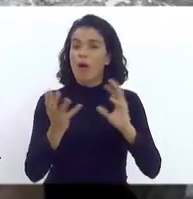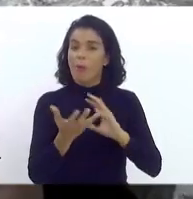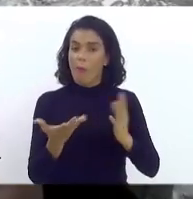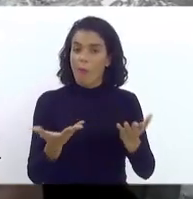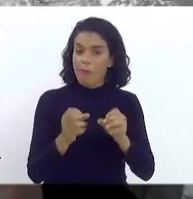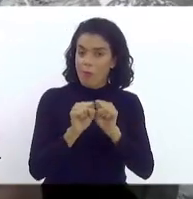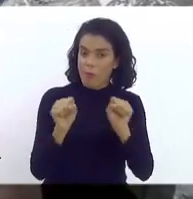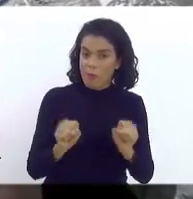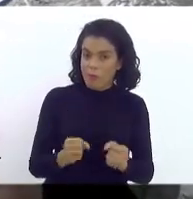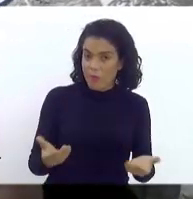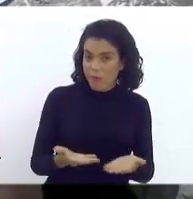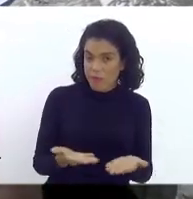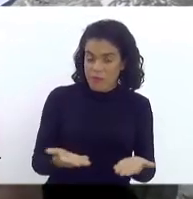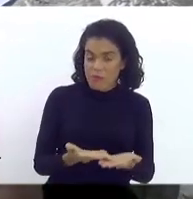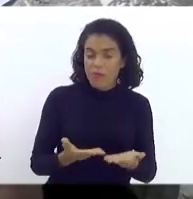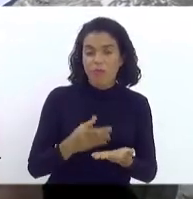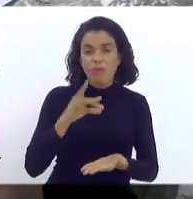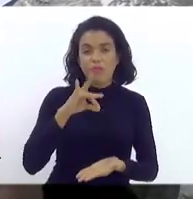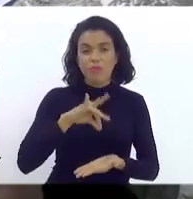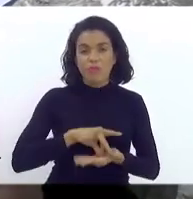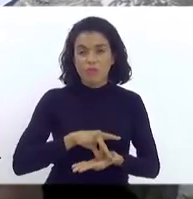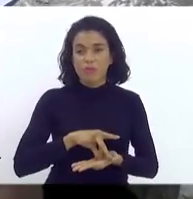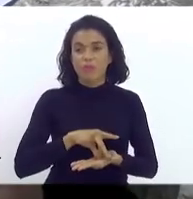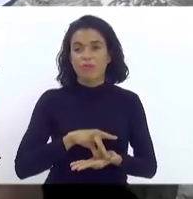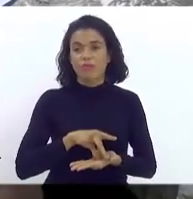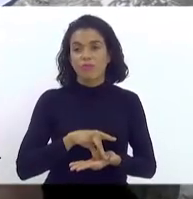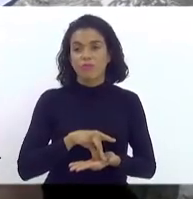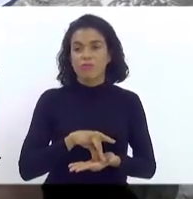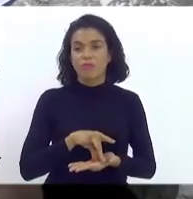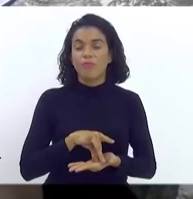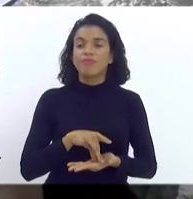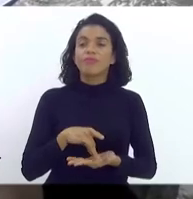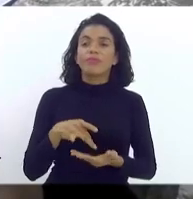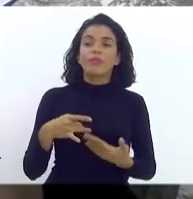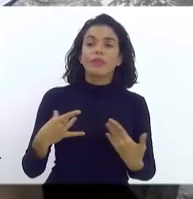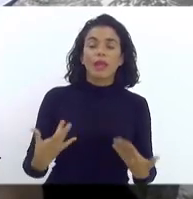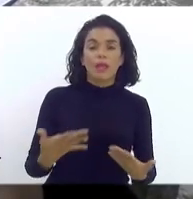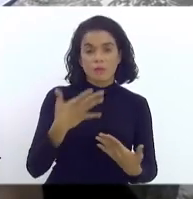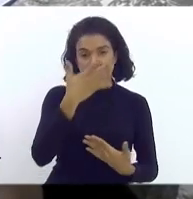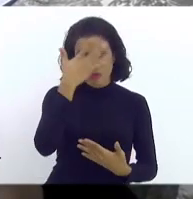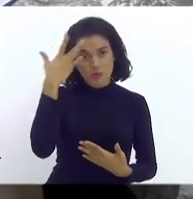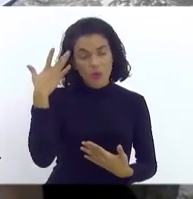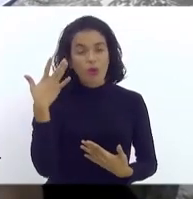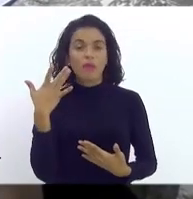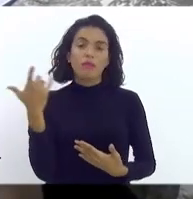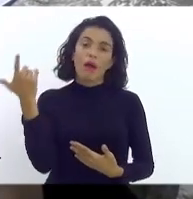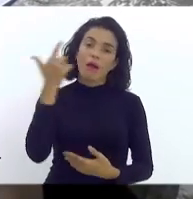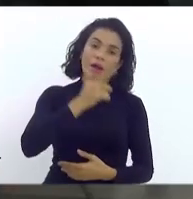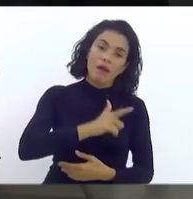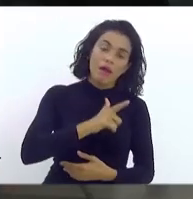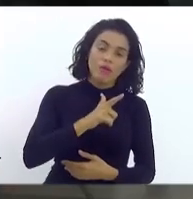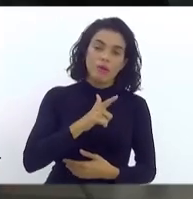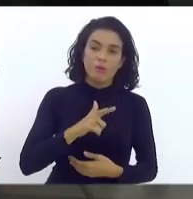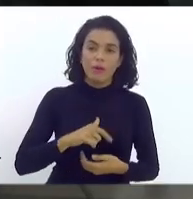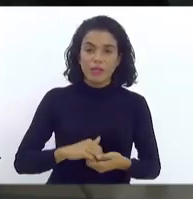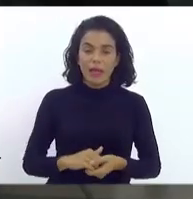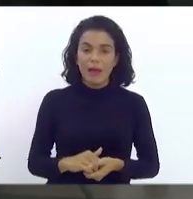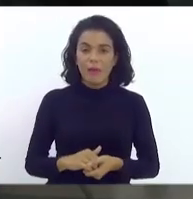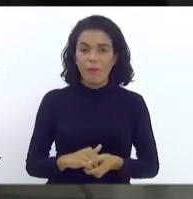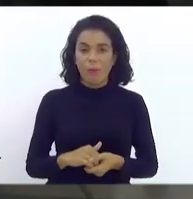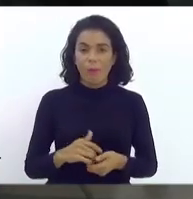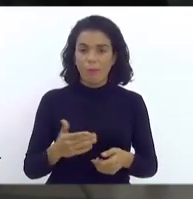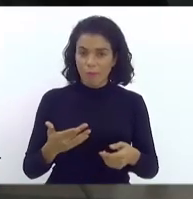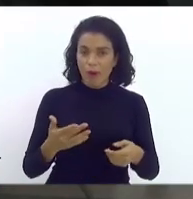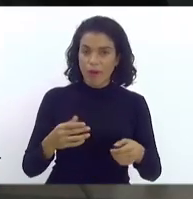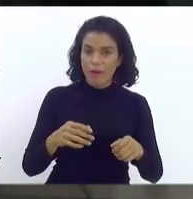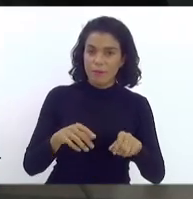hoje, para que a gente efetivamente descubra quem está induzindo esse cliente a erro, quem está ganhando efetivamente com